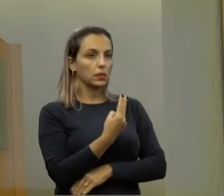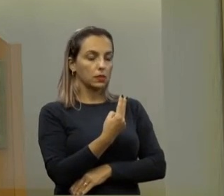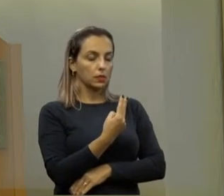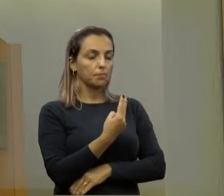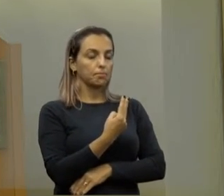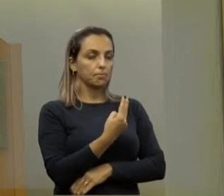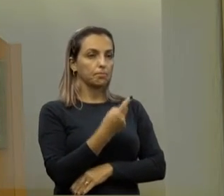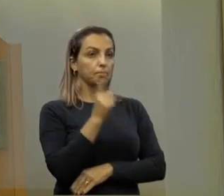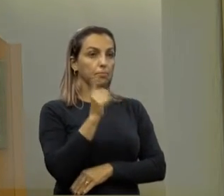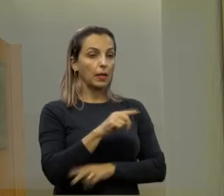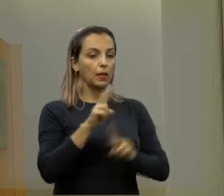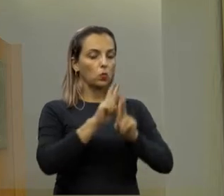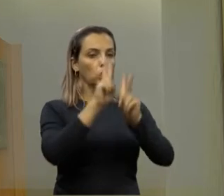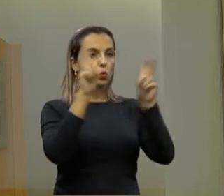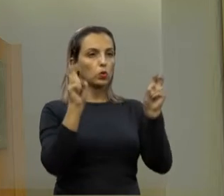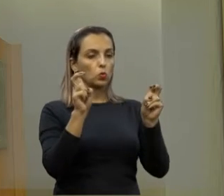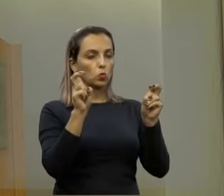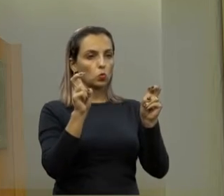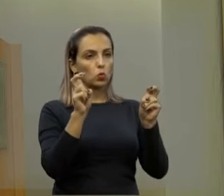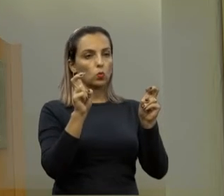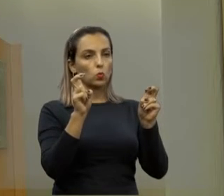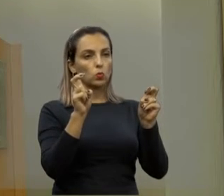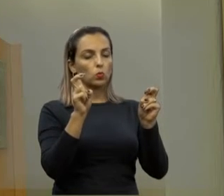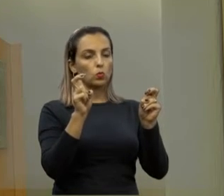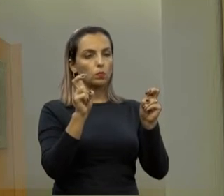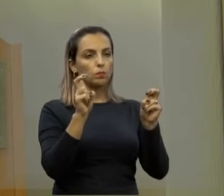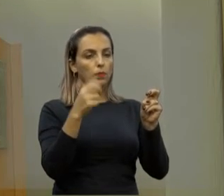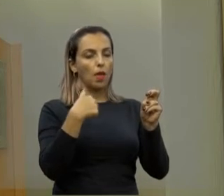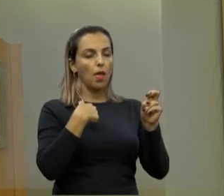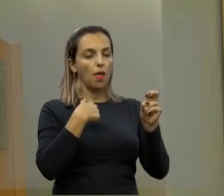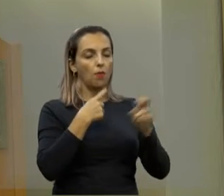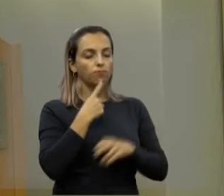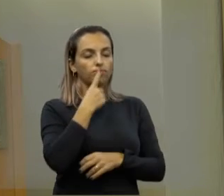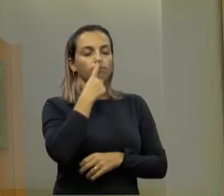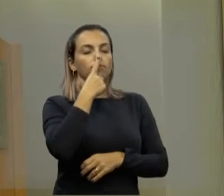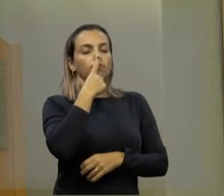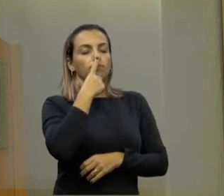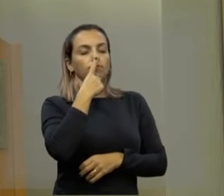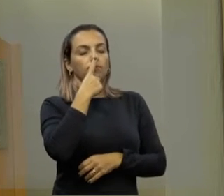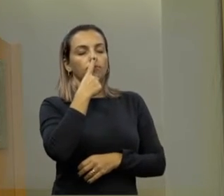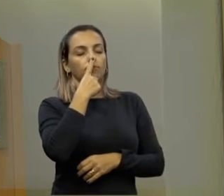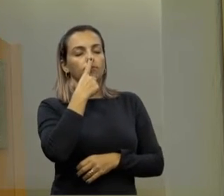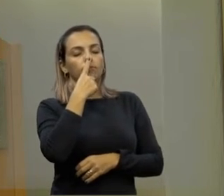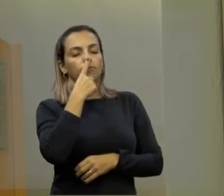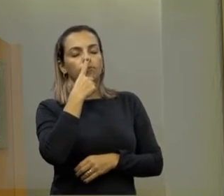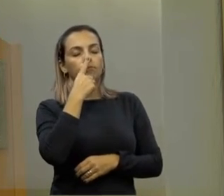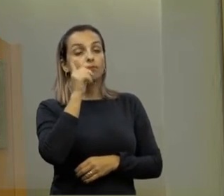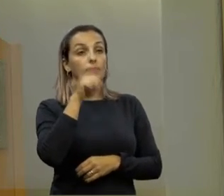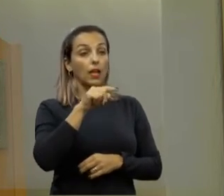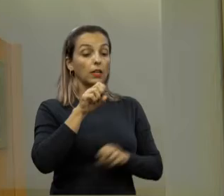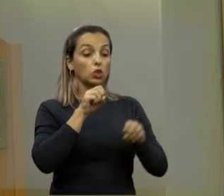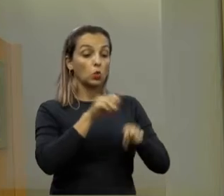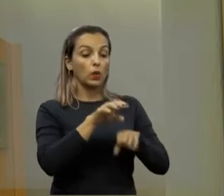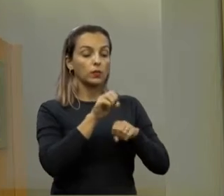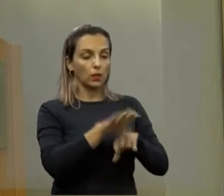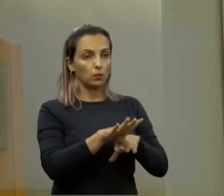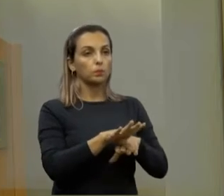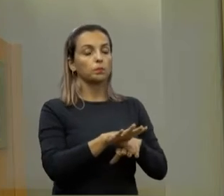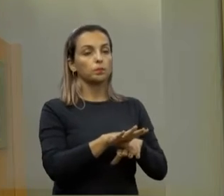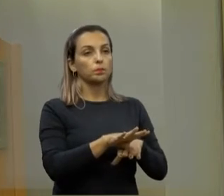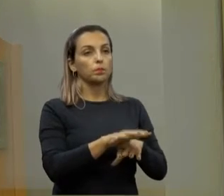Inclusive a do tema que eu mais tenho profundidade no debate com o tema educação